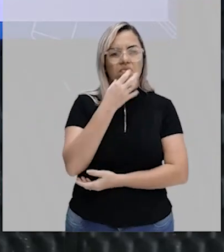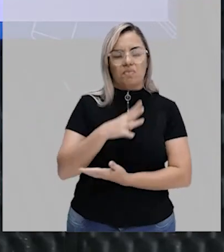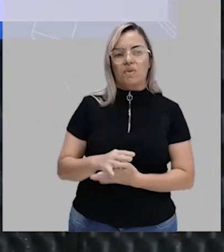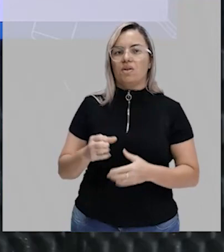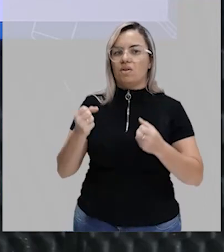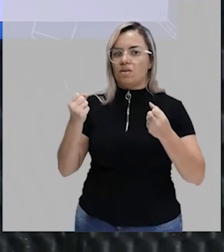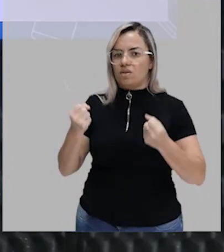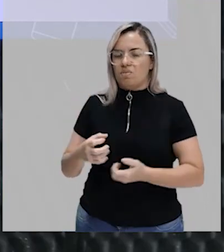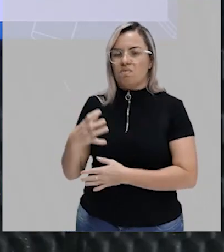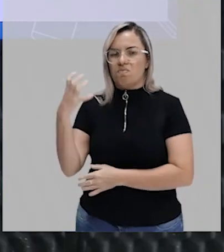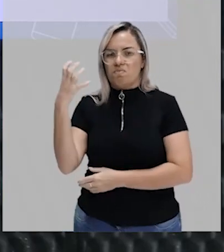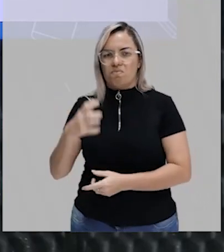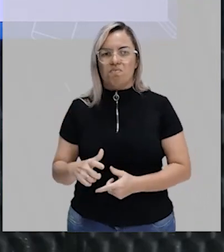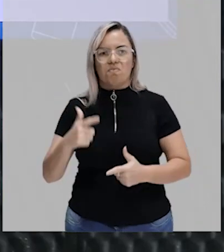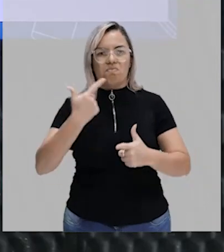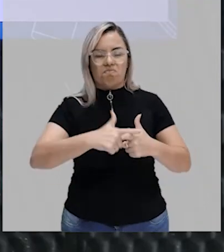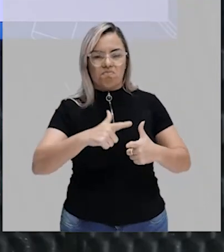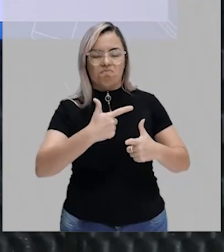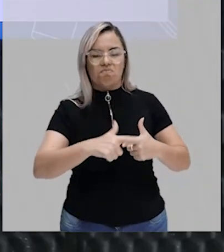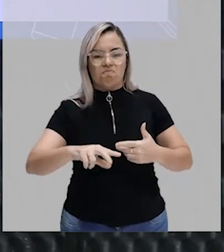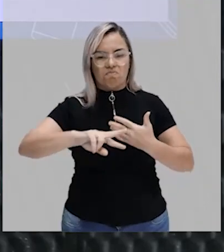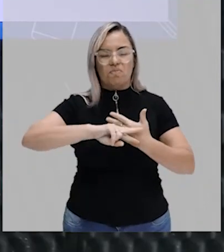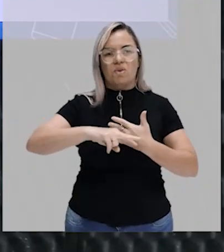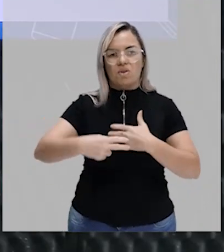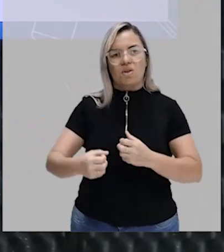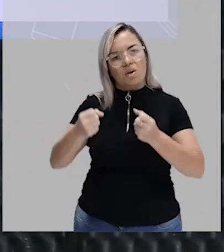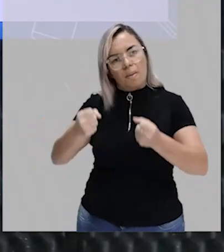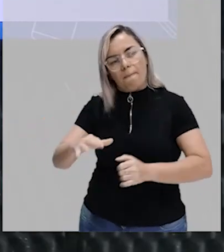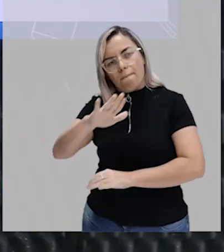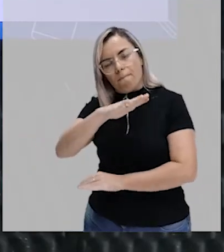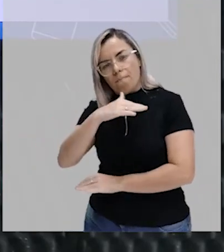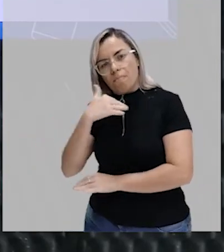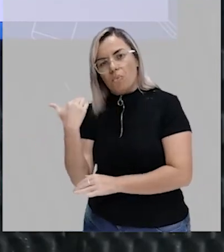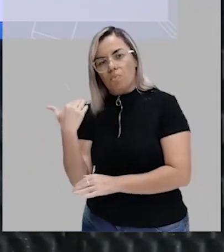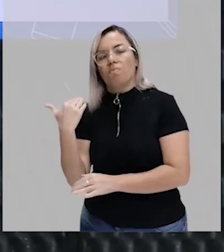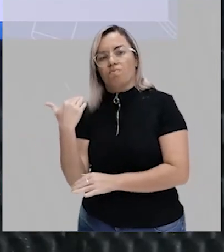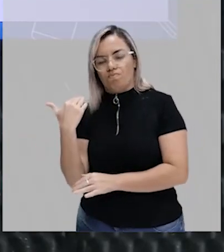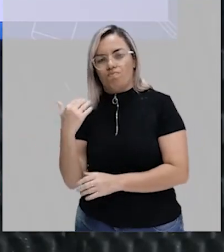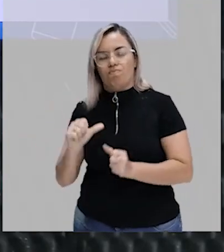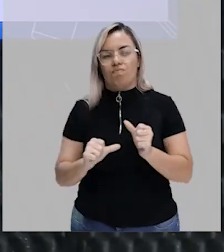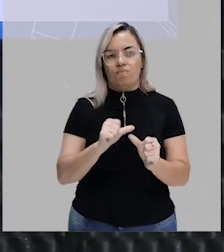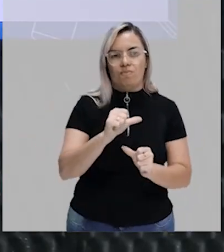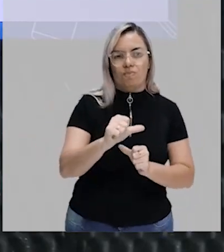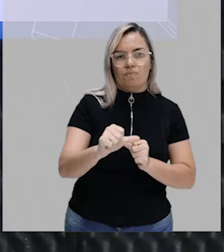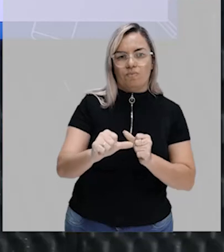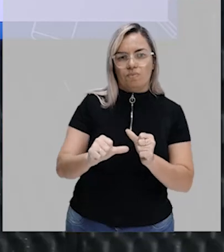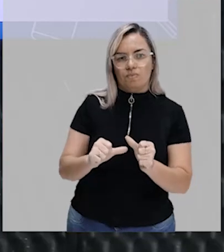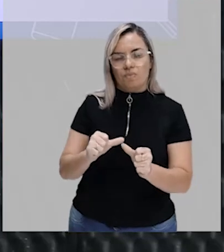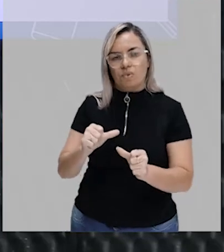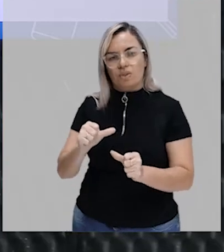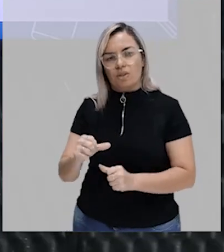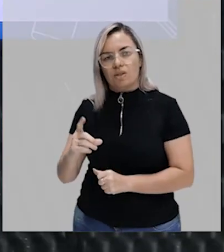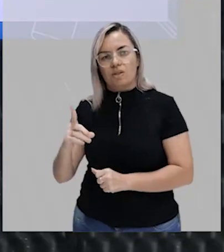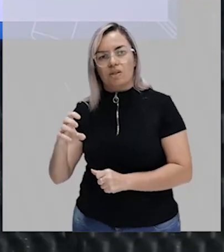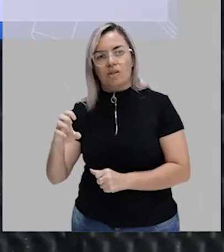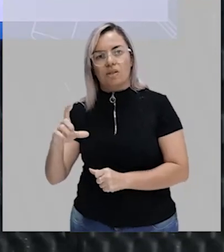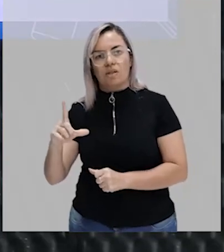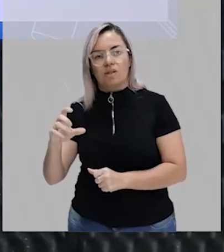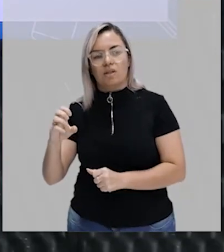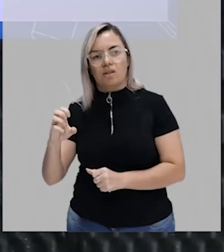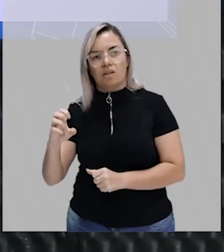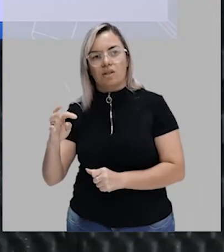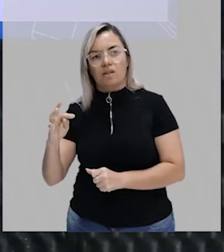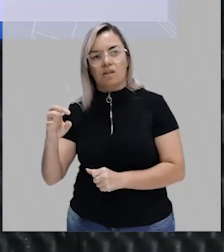pode trazer uma série de consequências e você pode morrer por causa dela. Ela pode ser uma mutação deletéria. Digamos que